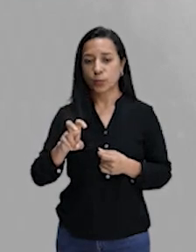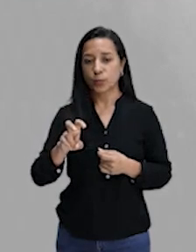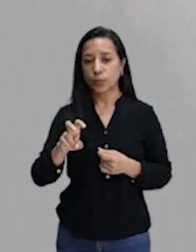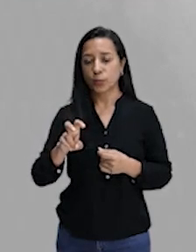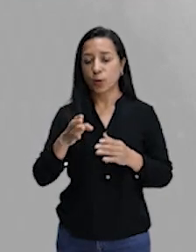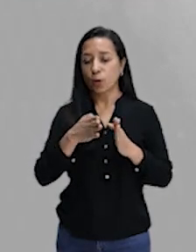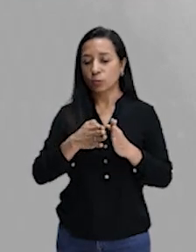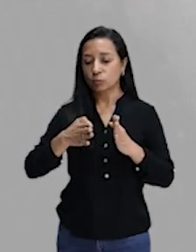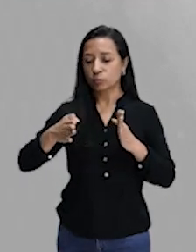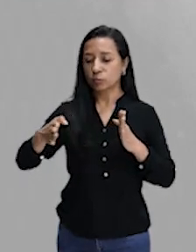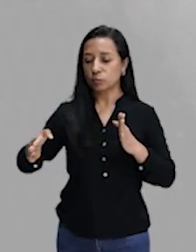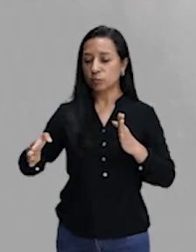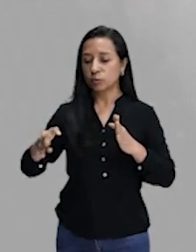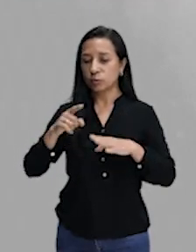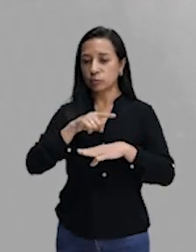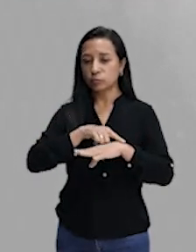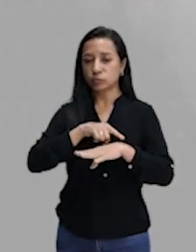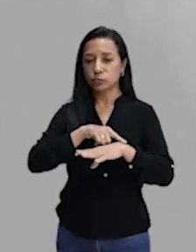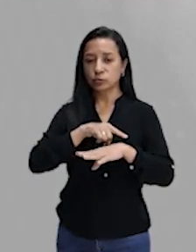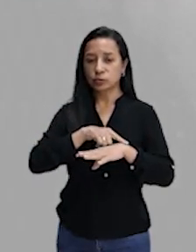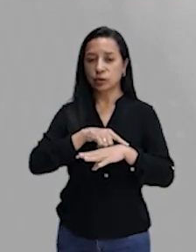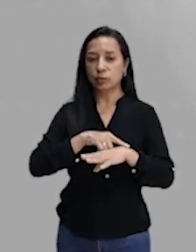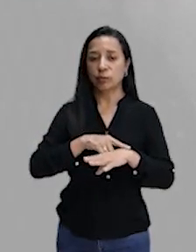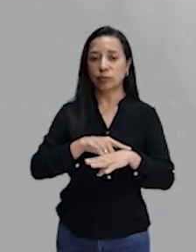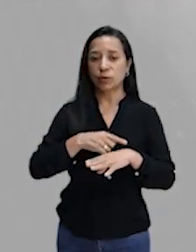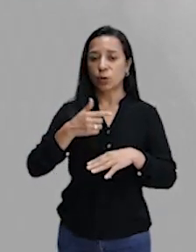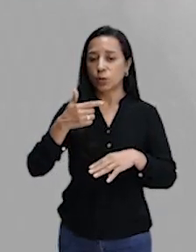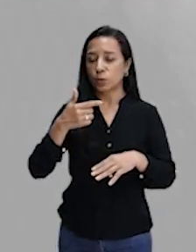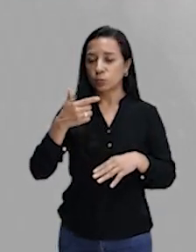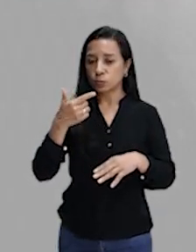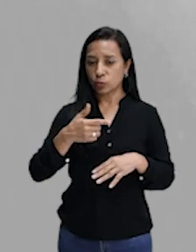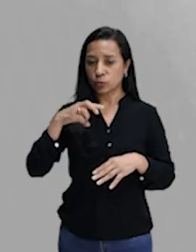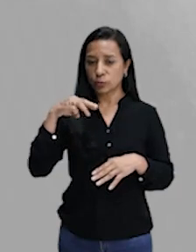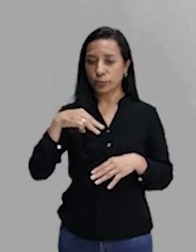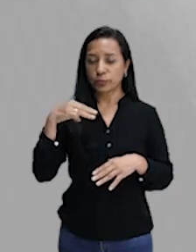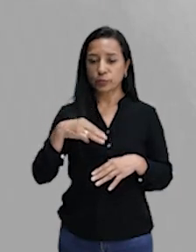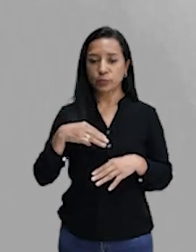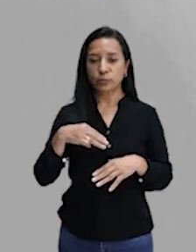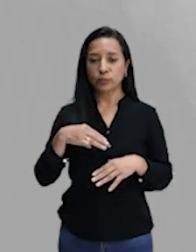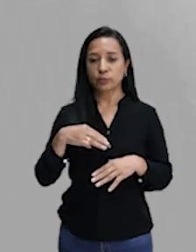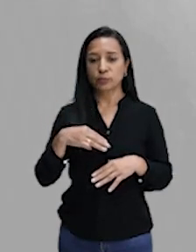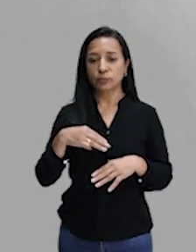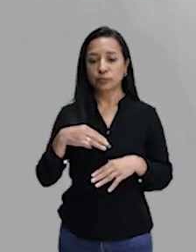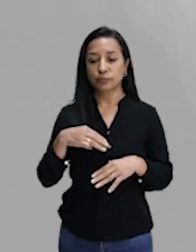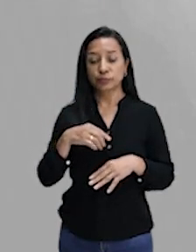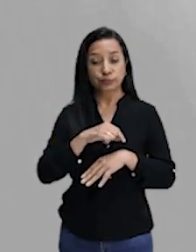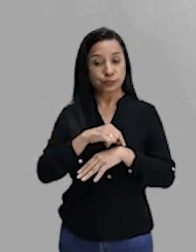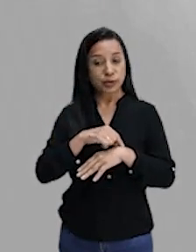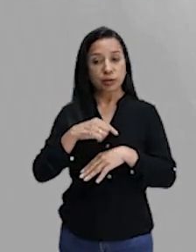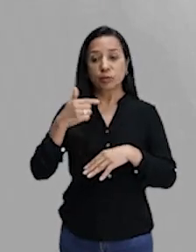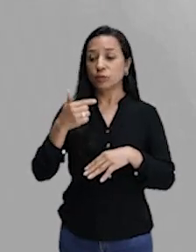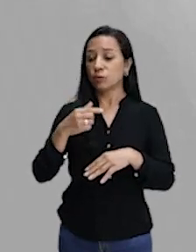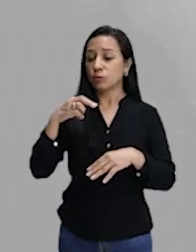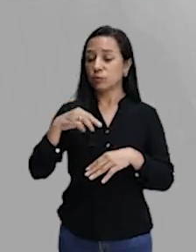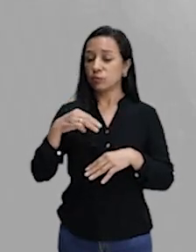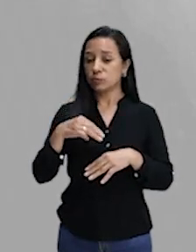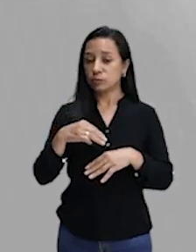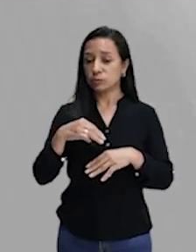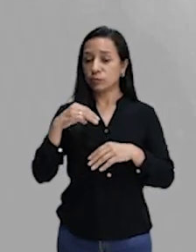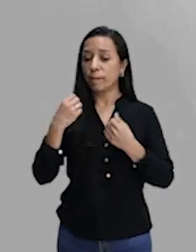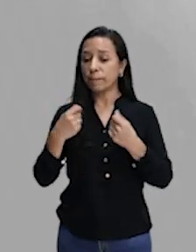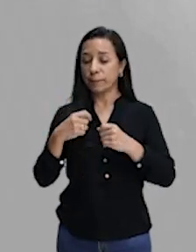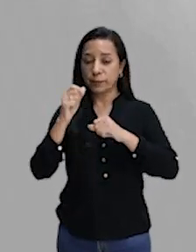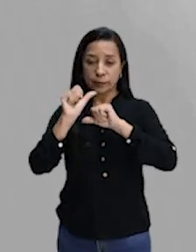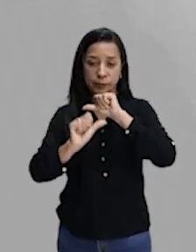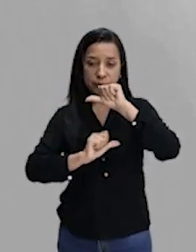minutos Olha o tempo em minutos a gente já sabe que vai ter que fazer uma transformação né Vamos lá então ele quer saber